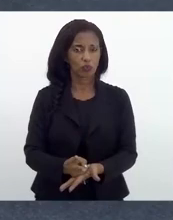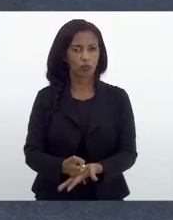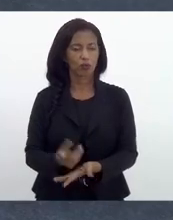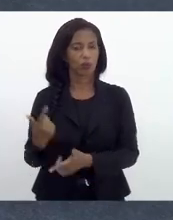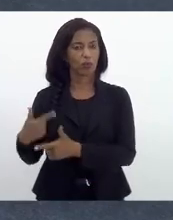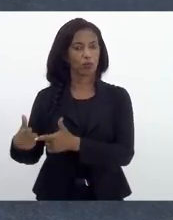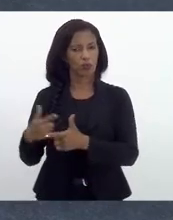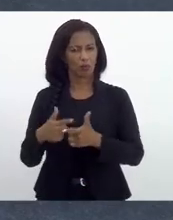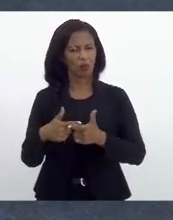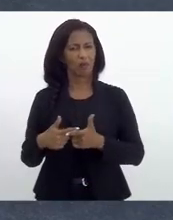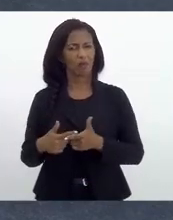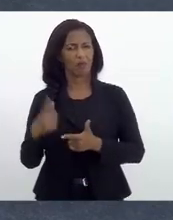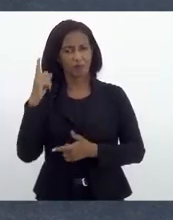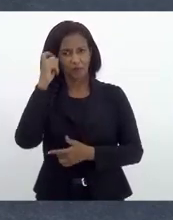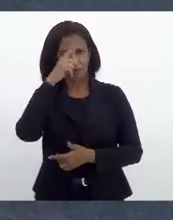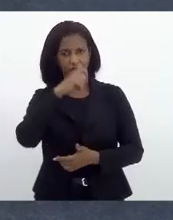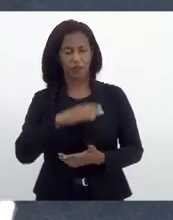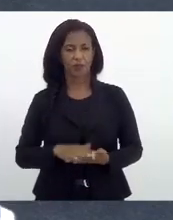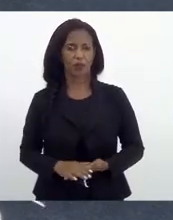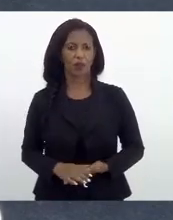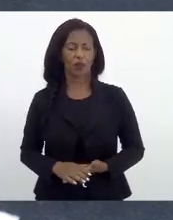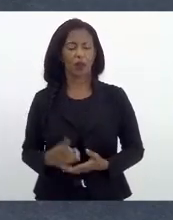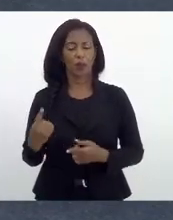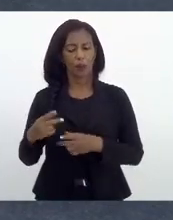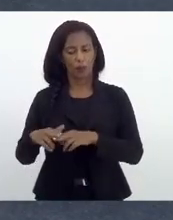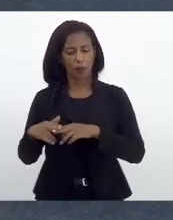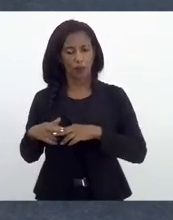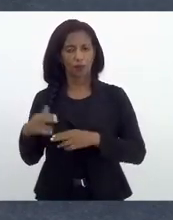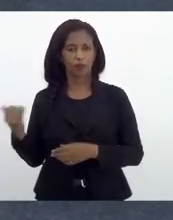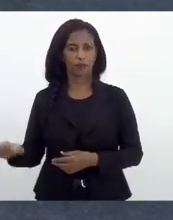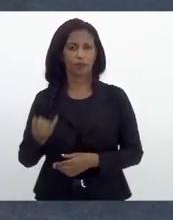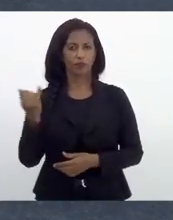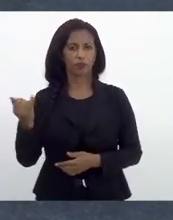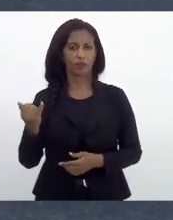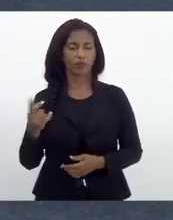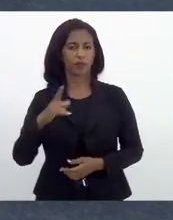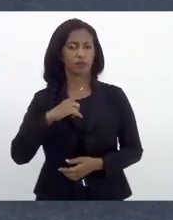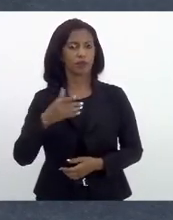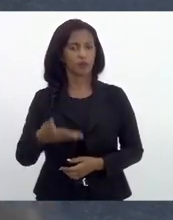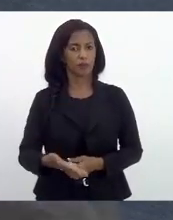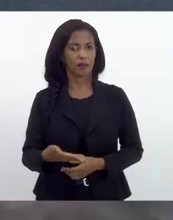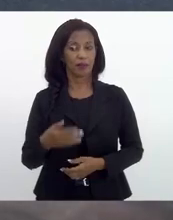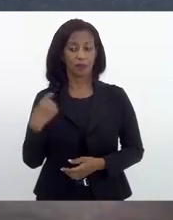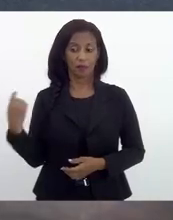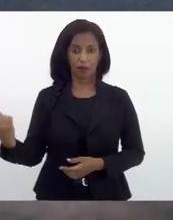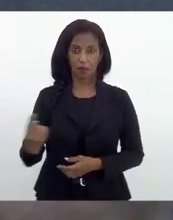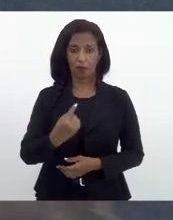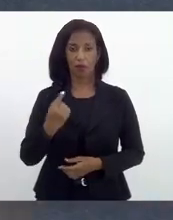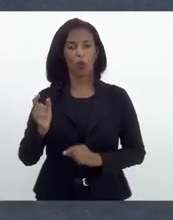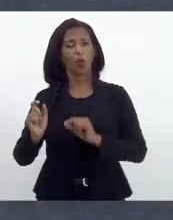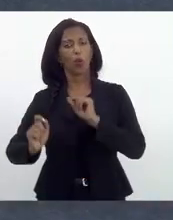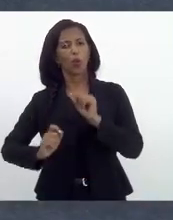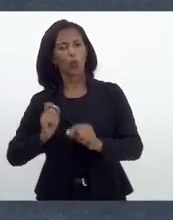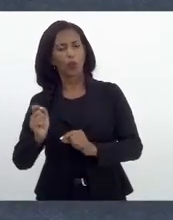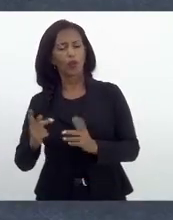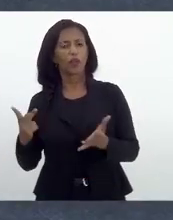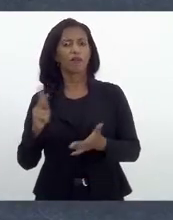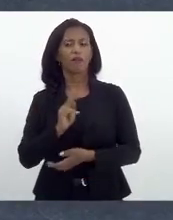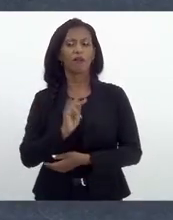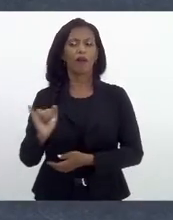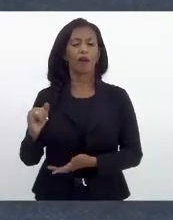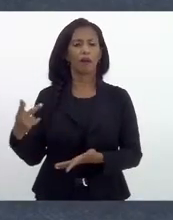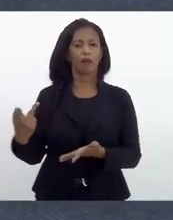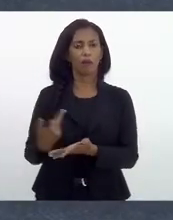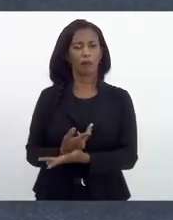situação delicada então portanto é importante que se apresente aqui para a gente o que se fará com relação